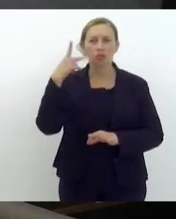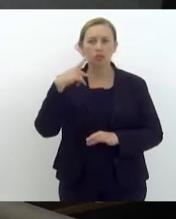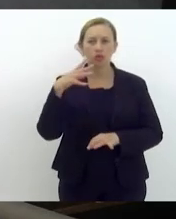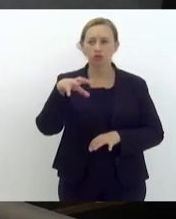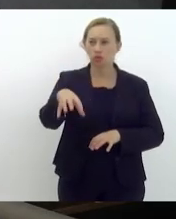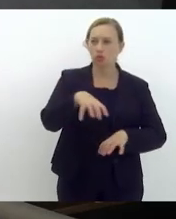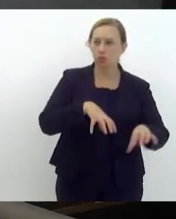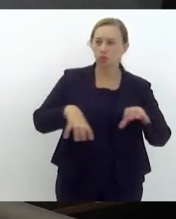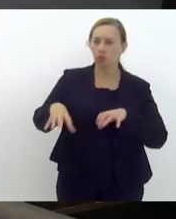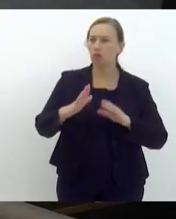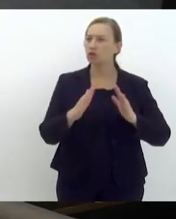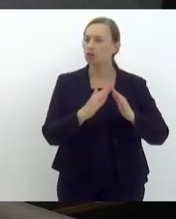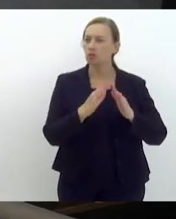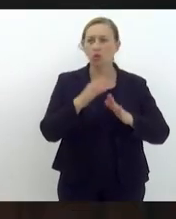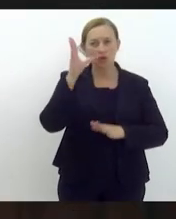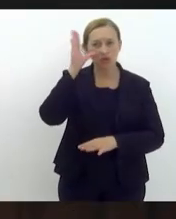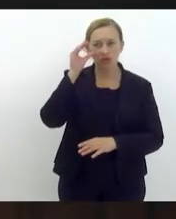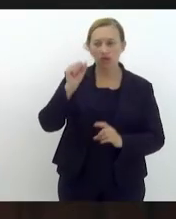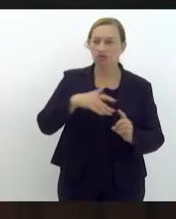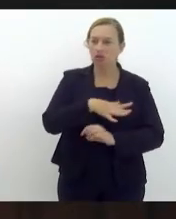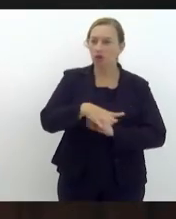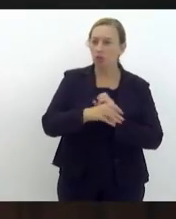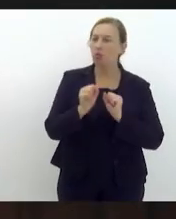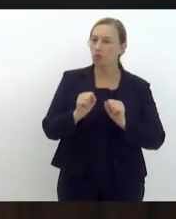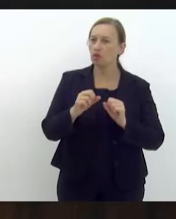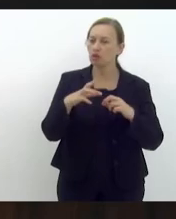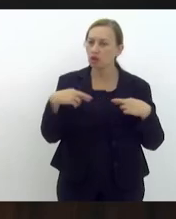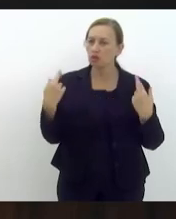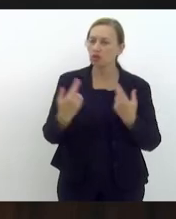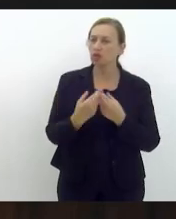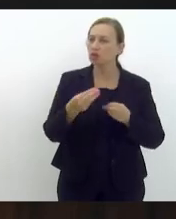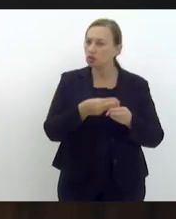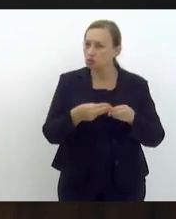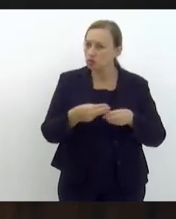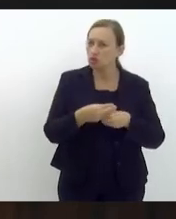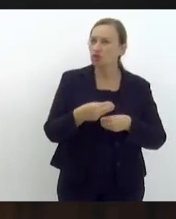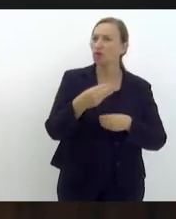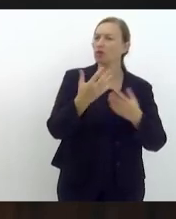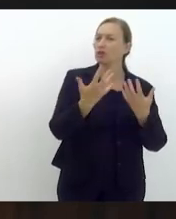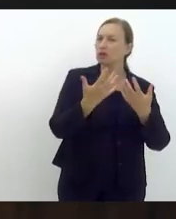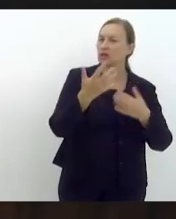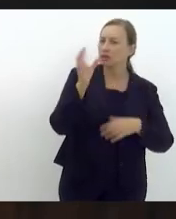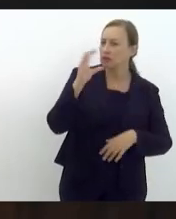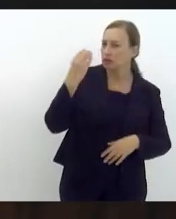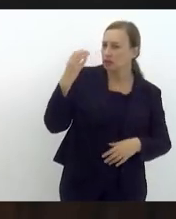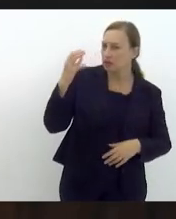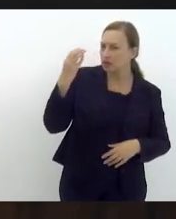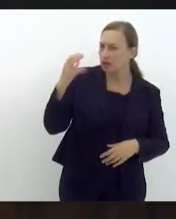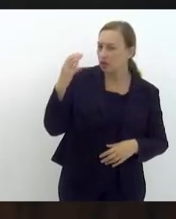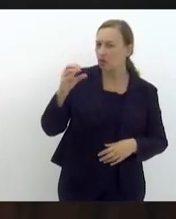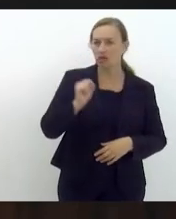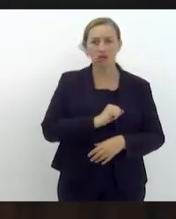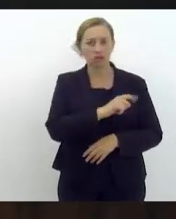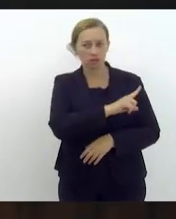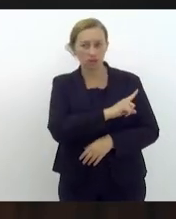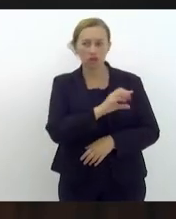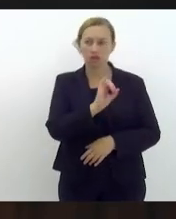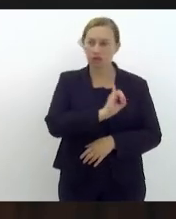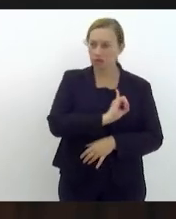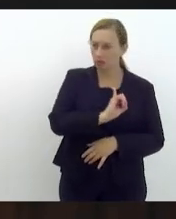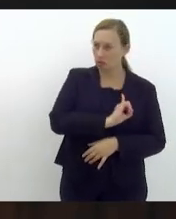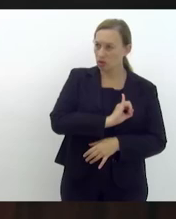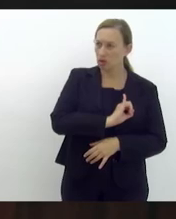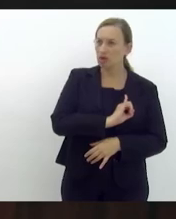de habitação de interesse social que possa reunir os municípios Niterói São Gonçalo Itaboraí da nossa região né